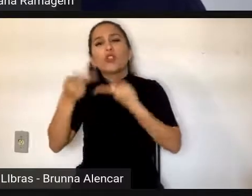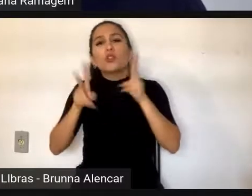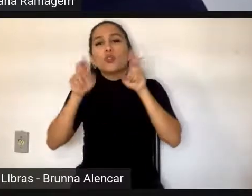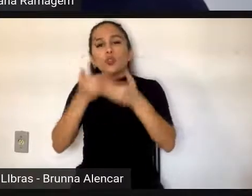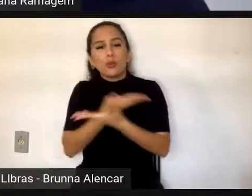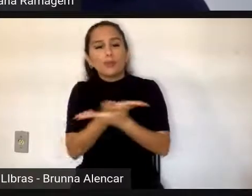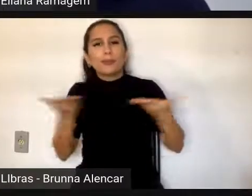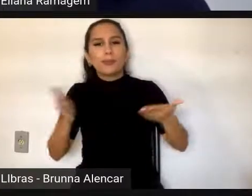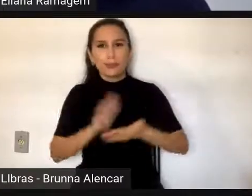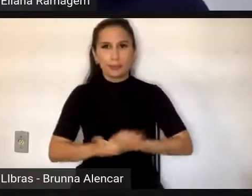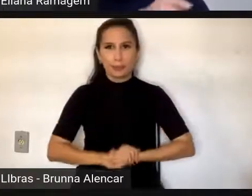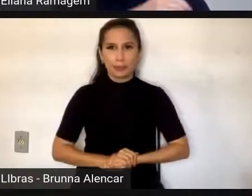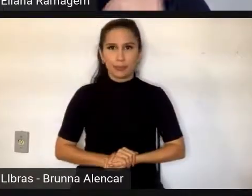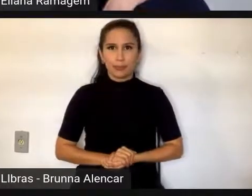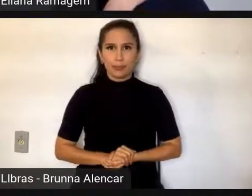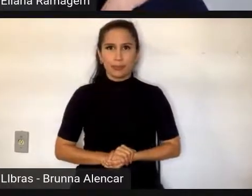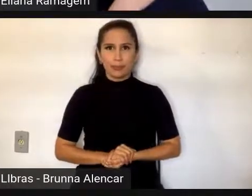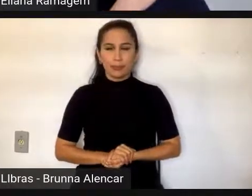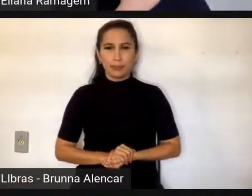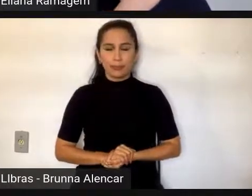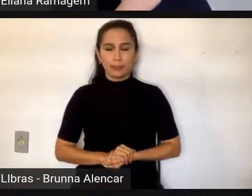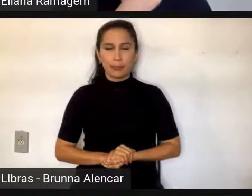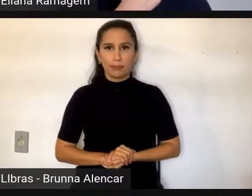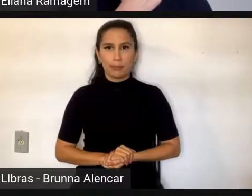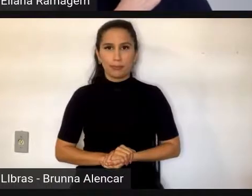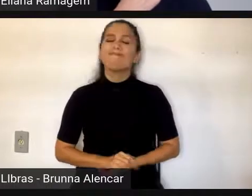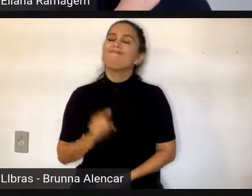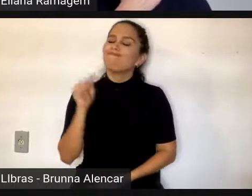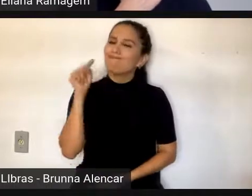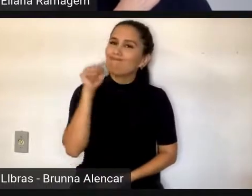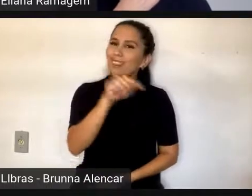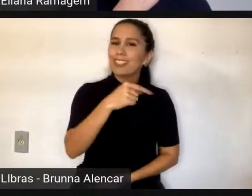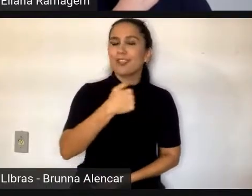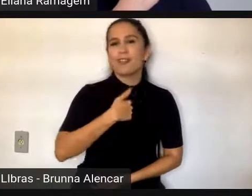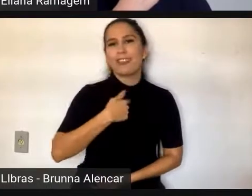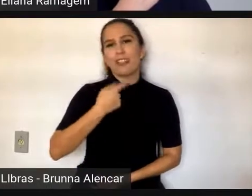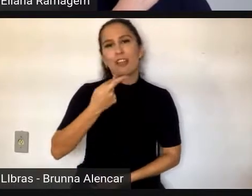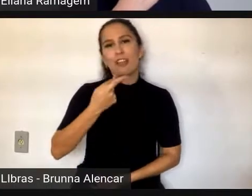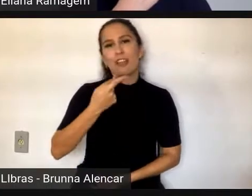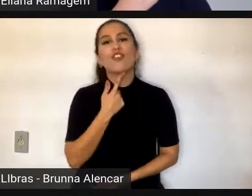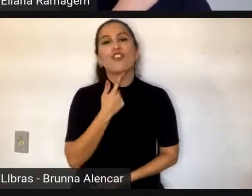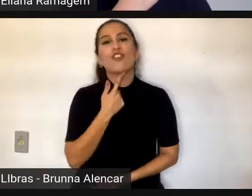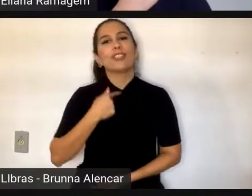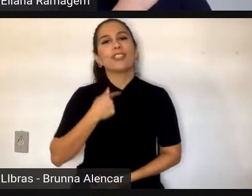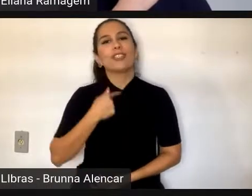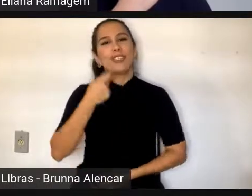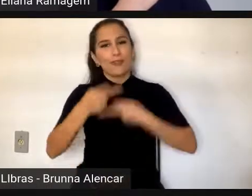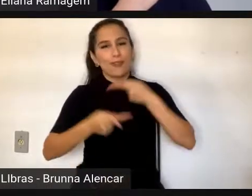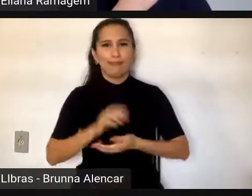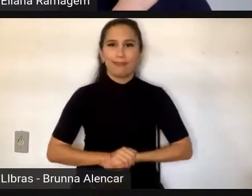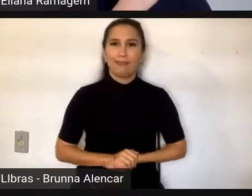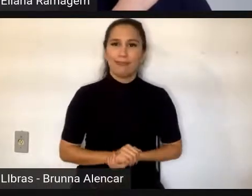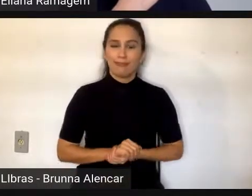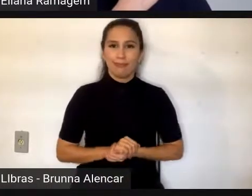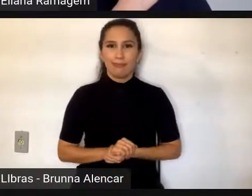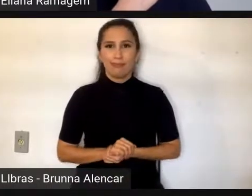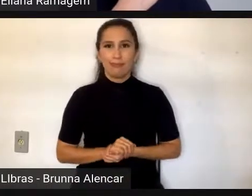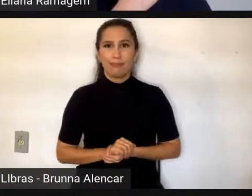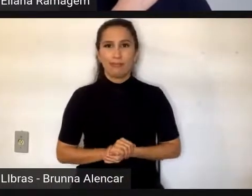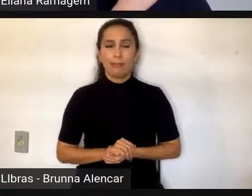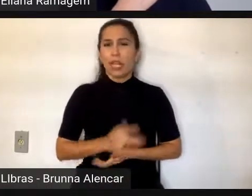Liana, é exatamente nesse ponto que eu queria tocar. A gente vê o confinamento como